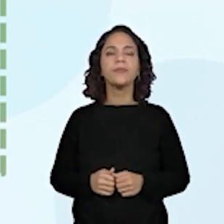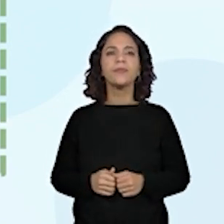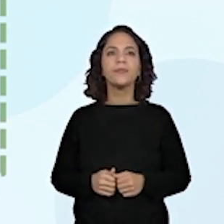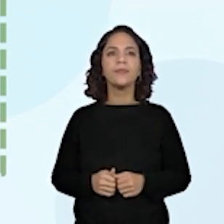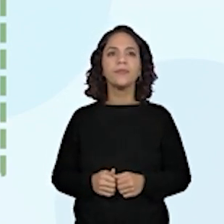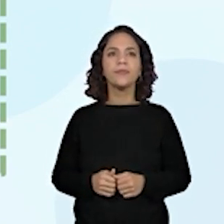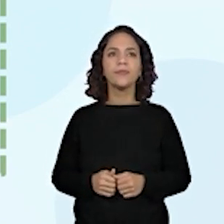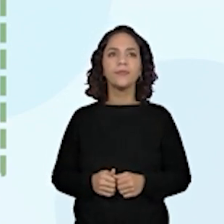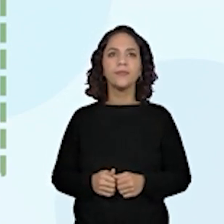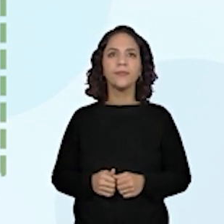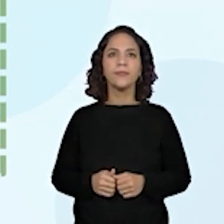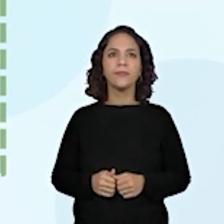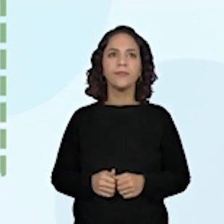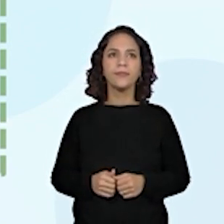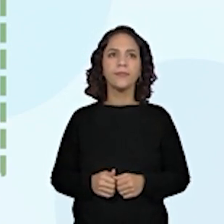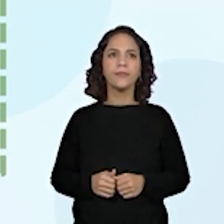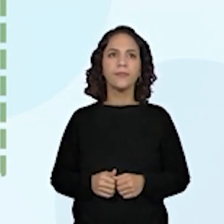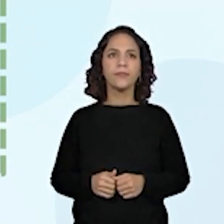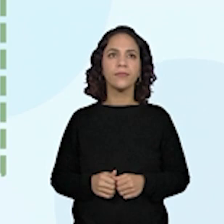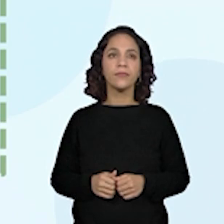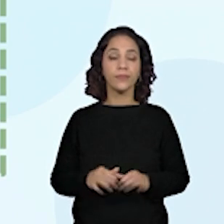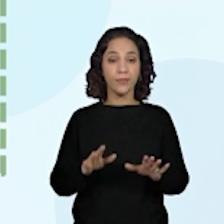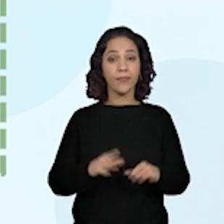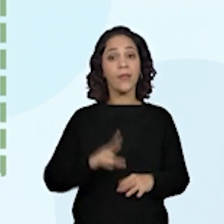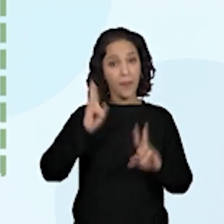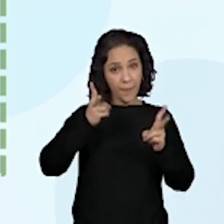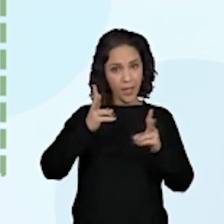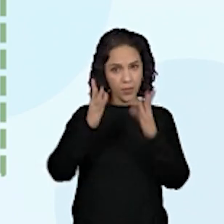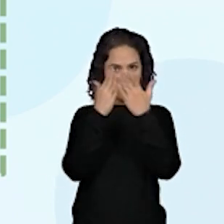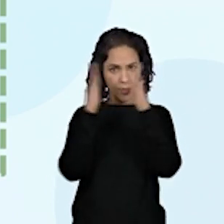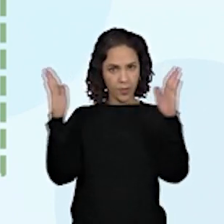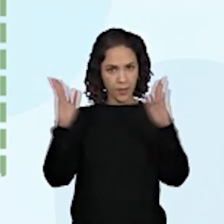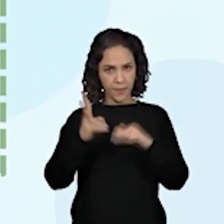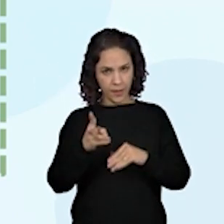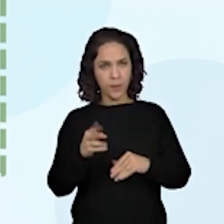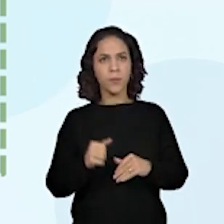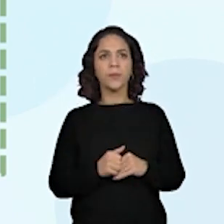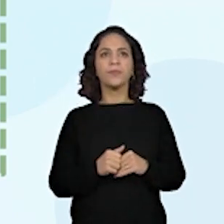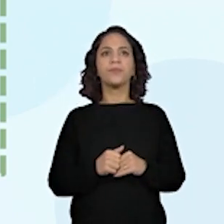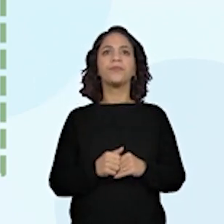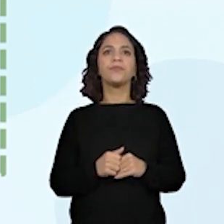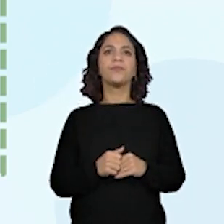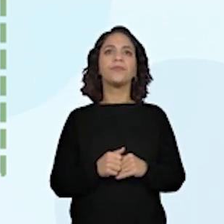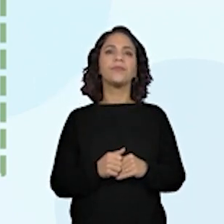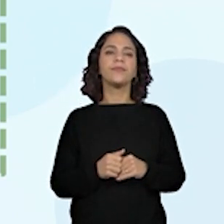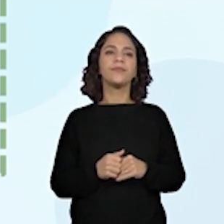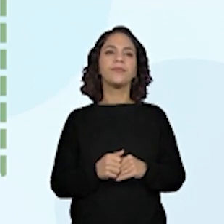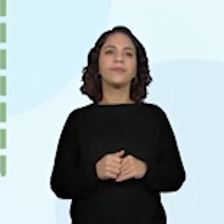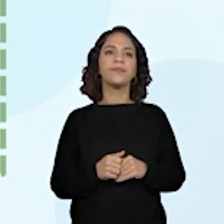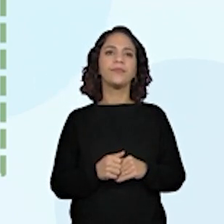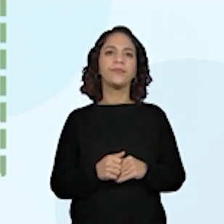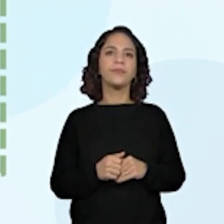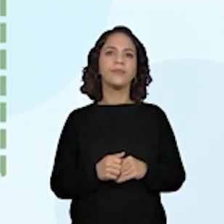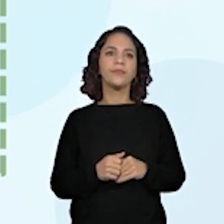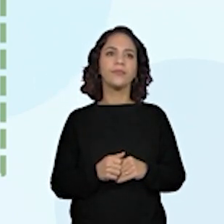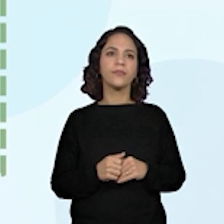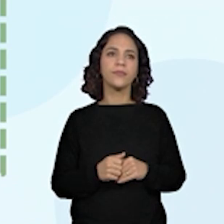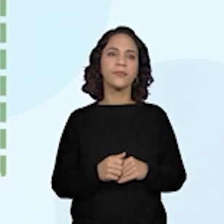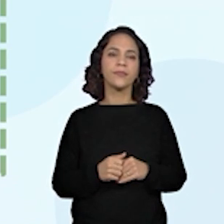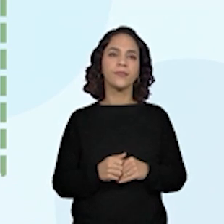Na tela. Ainda na biblioteca, temos as seguintes regras.